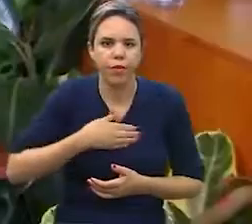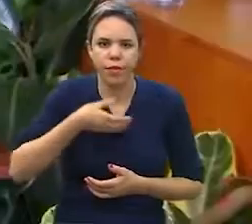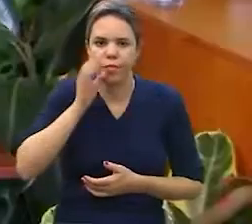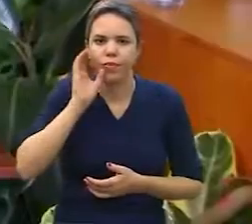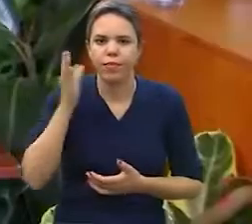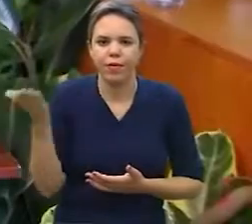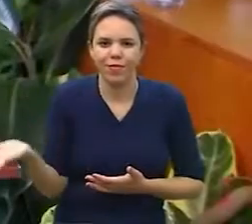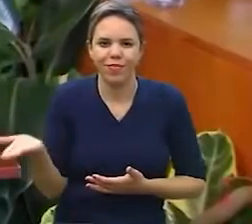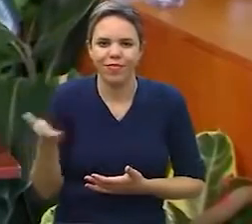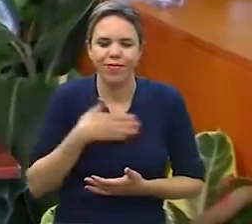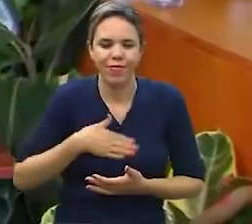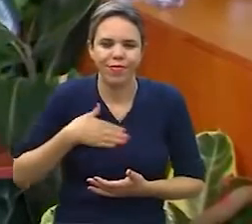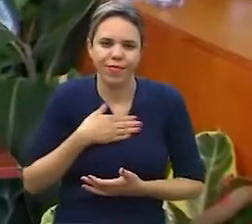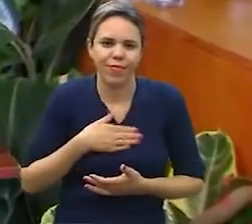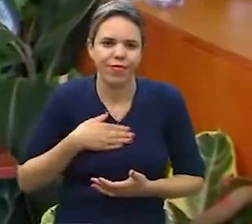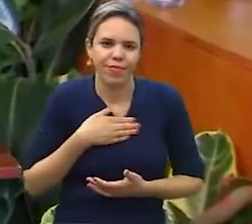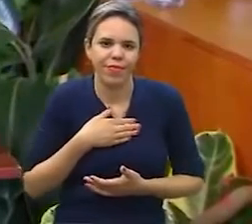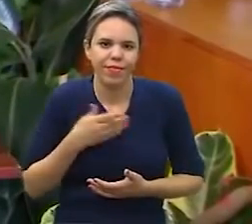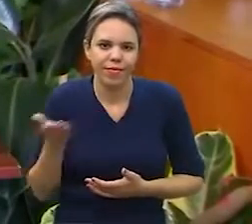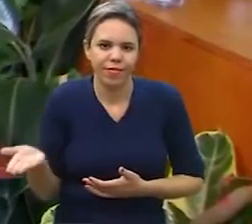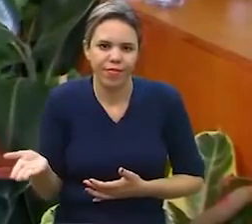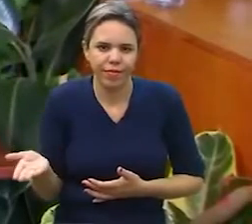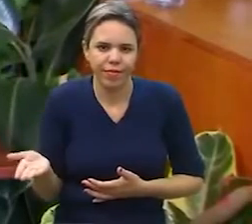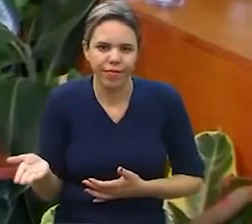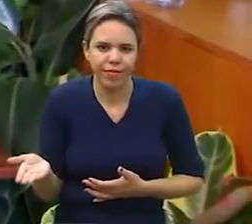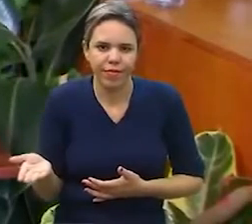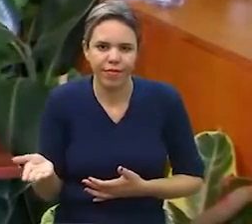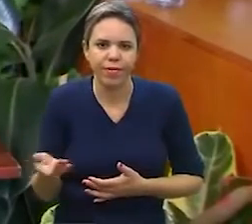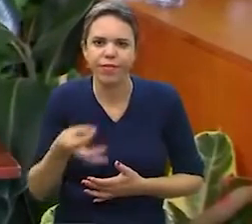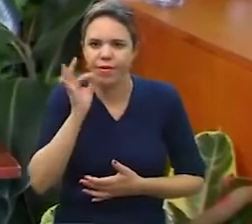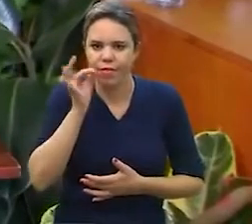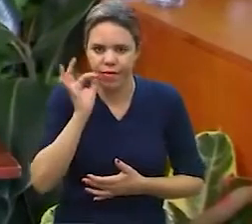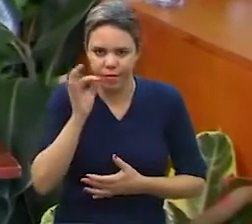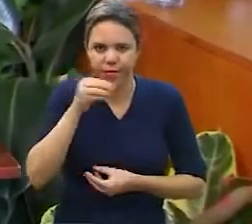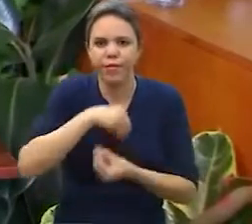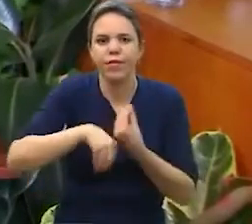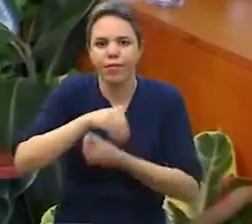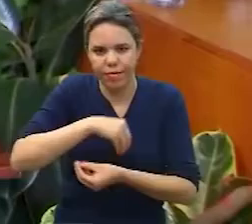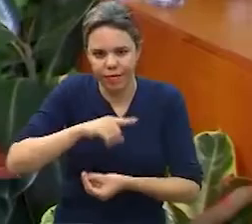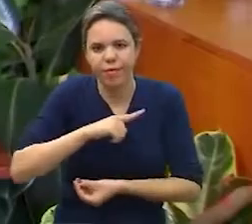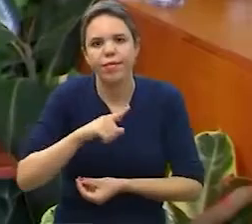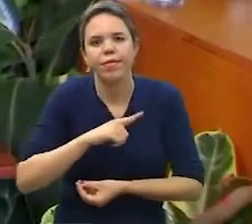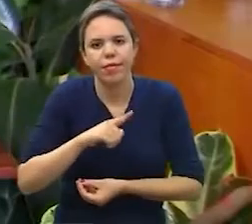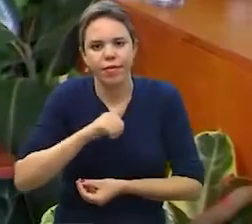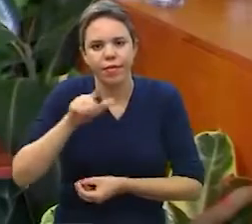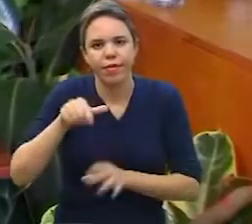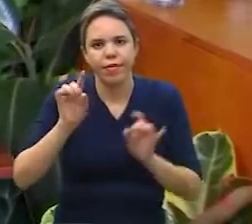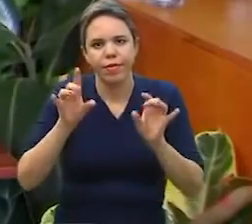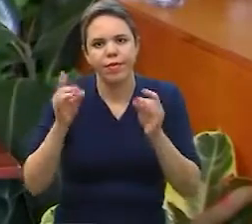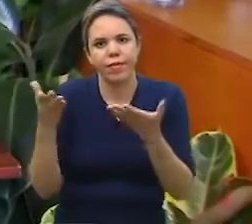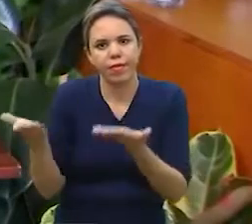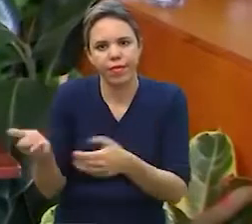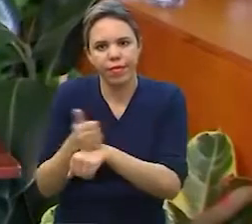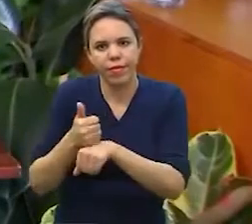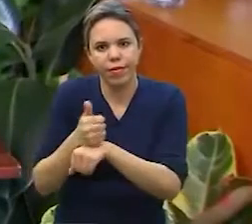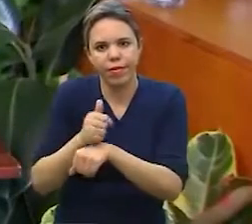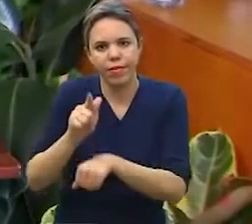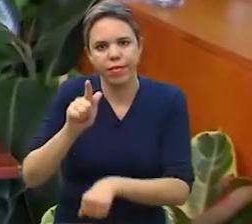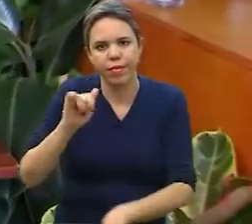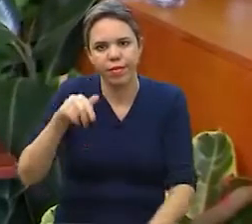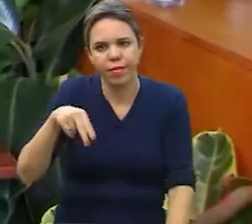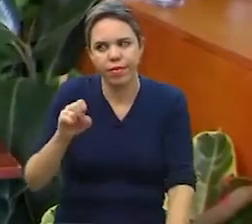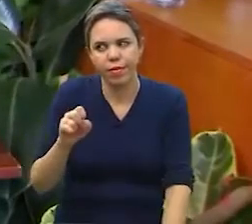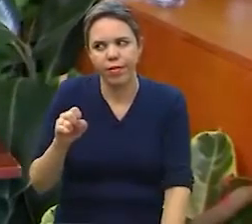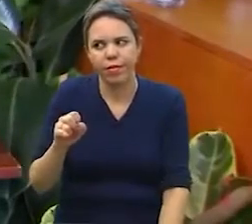essas bebidas. E essas bebidas, elas levam café. Levam café, levam café. Que é a especialidade da